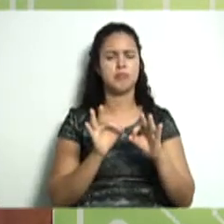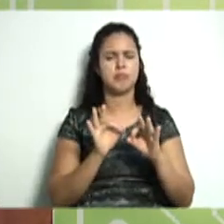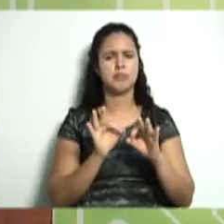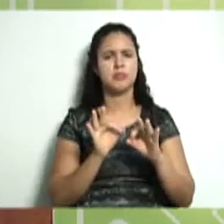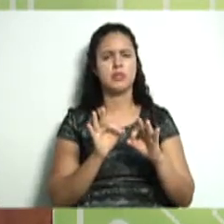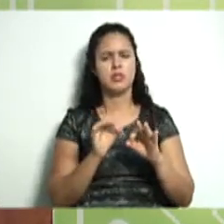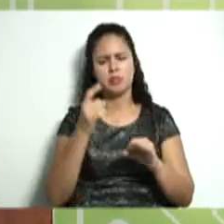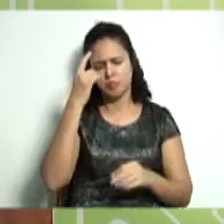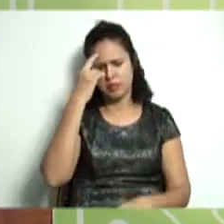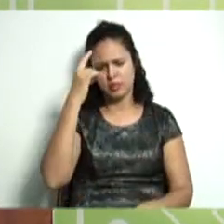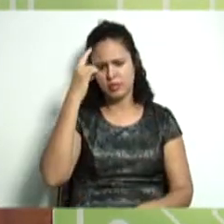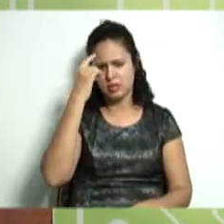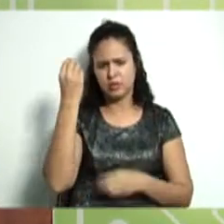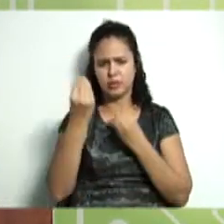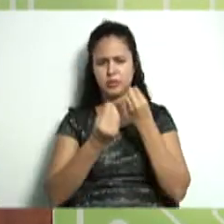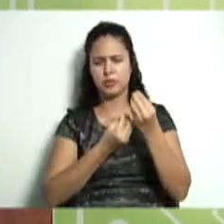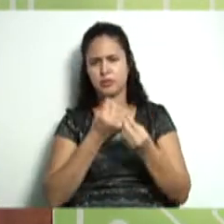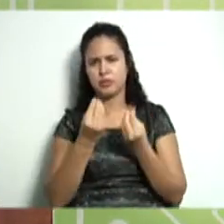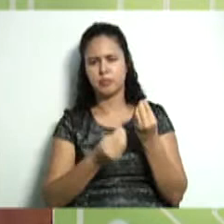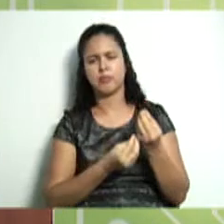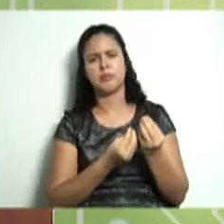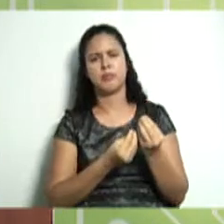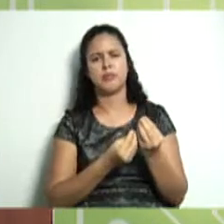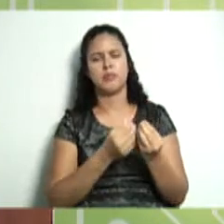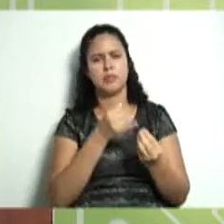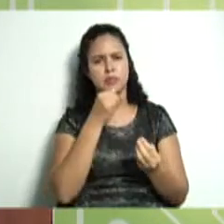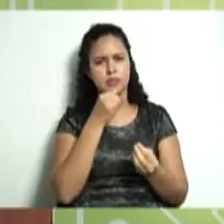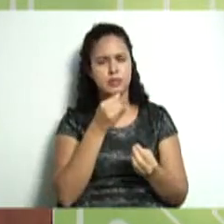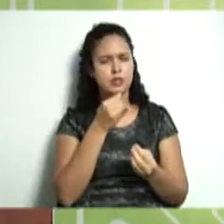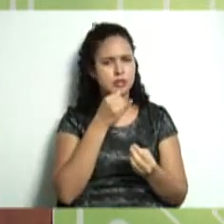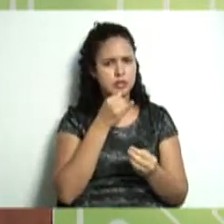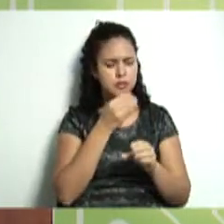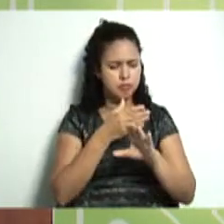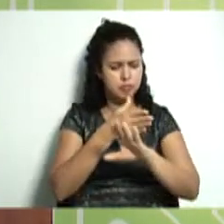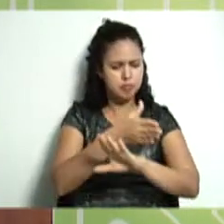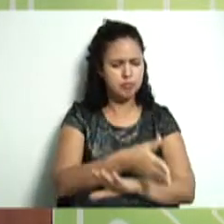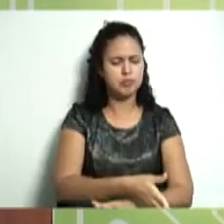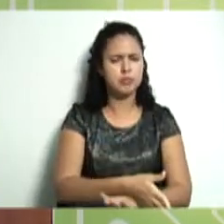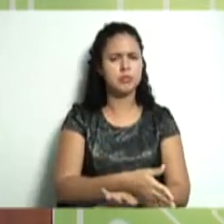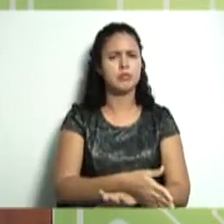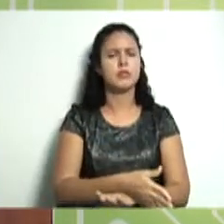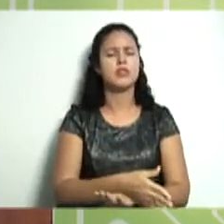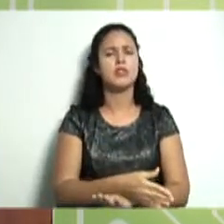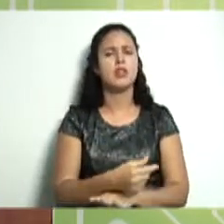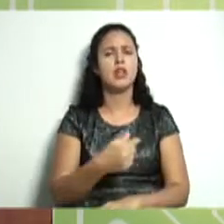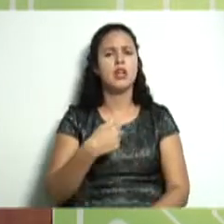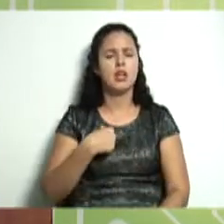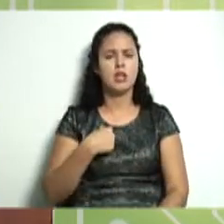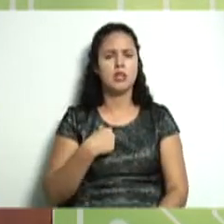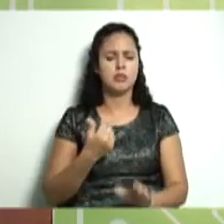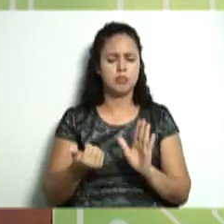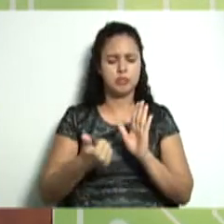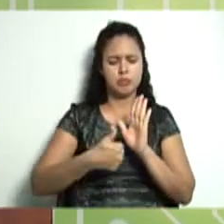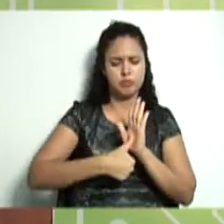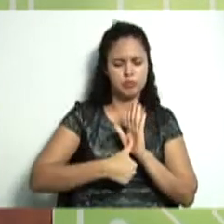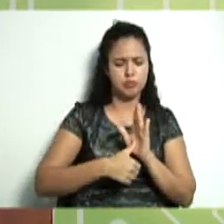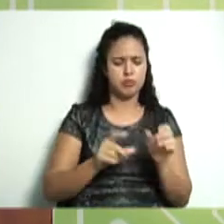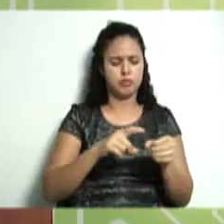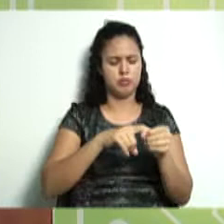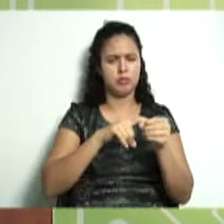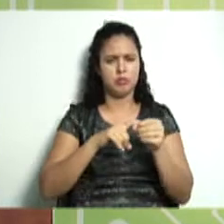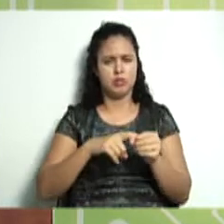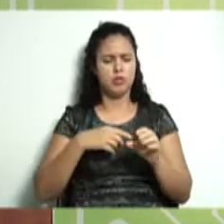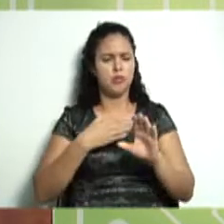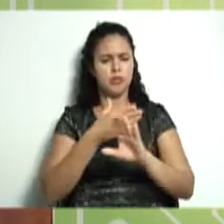gente tem que refletir sobre essa frequência. Qual é a frequência que o cooperado